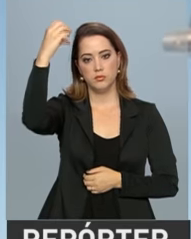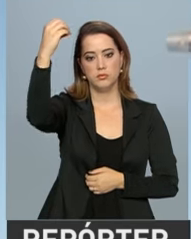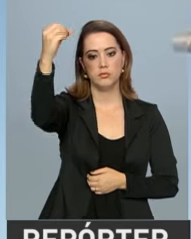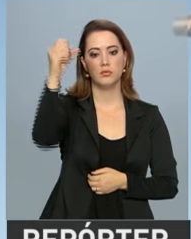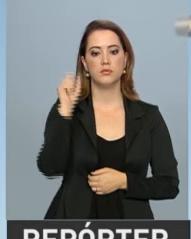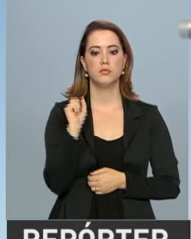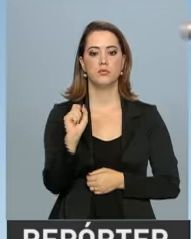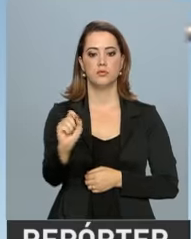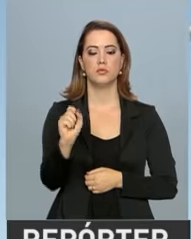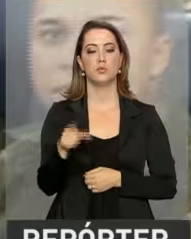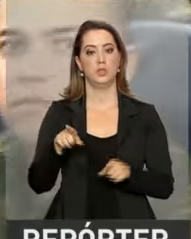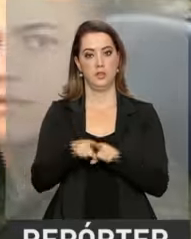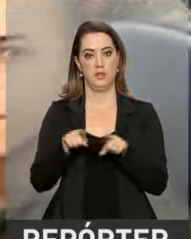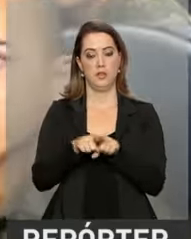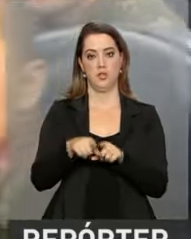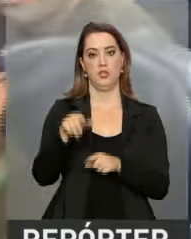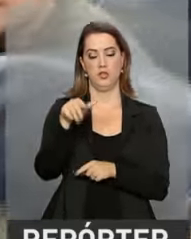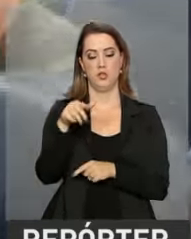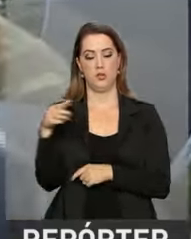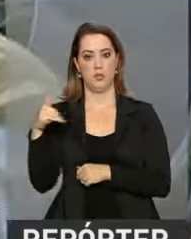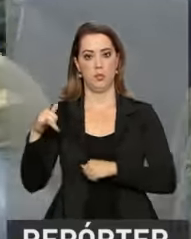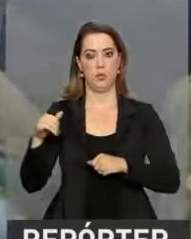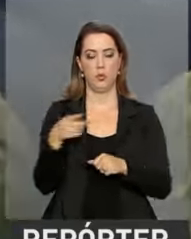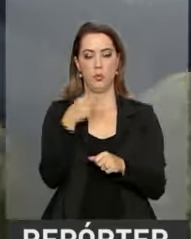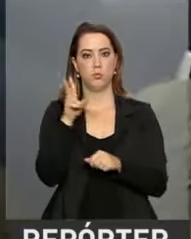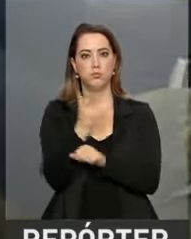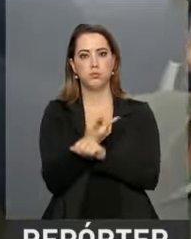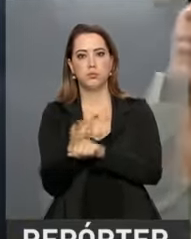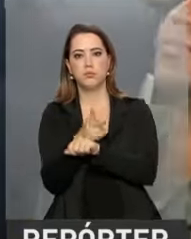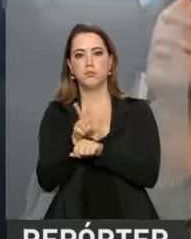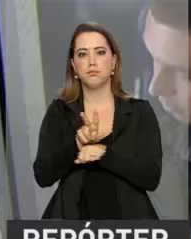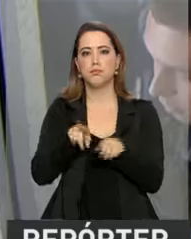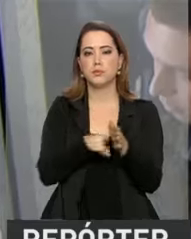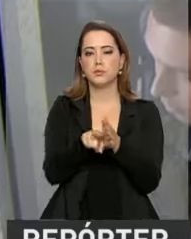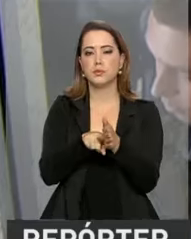escolta de um caça da FAB. Além do contingente, está sendo